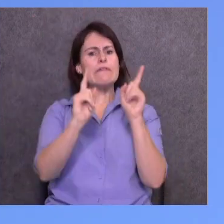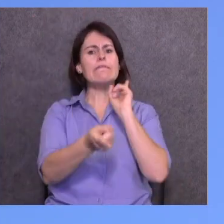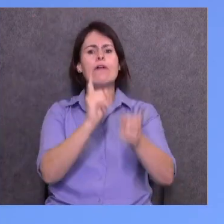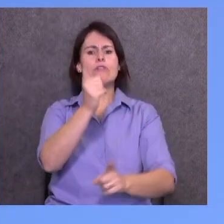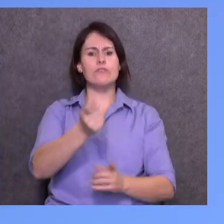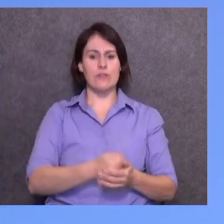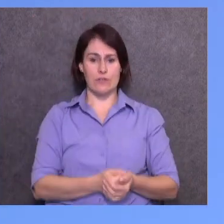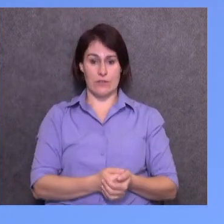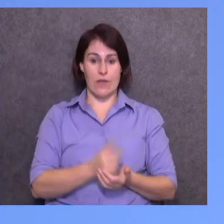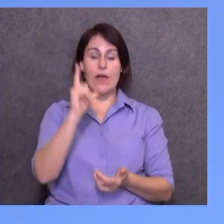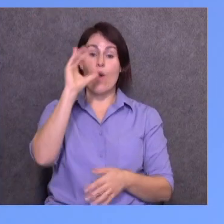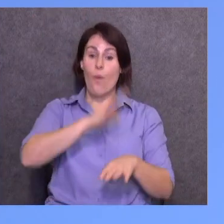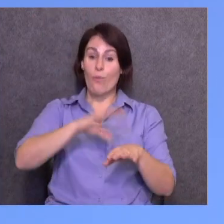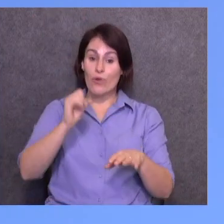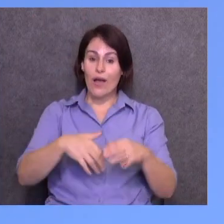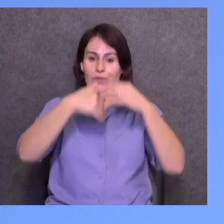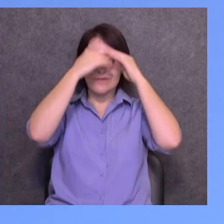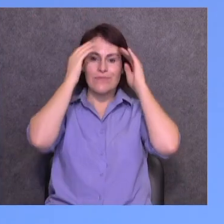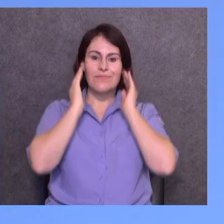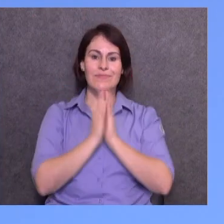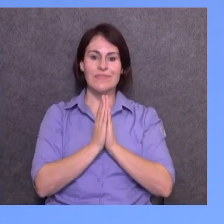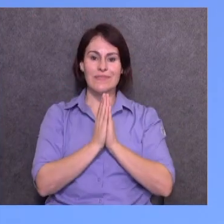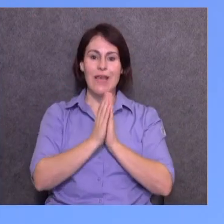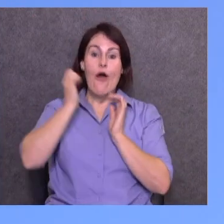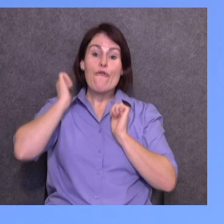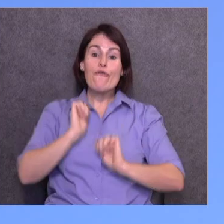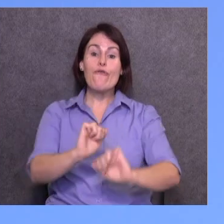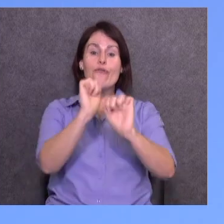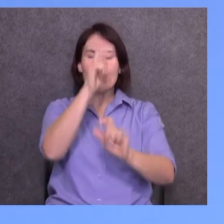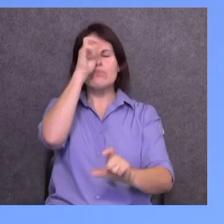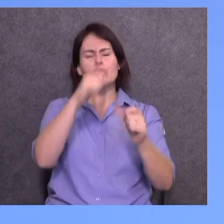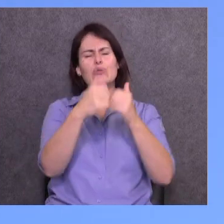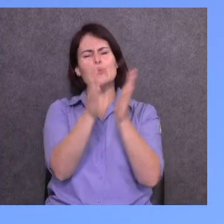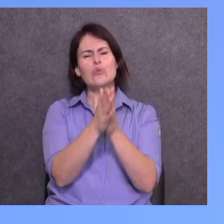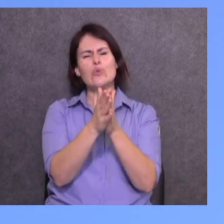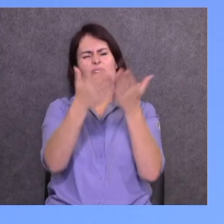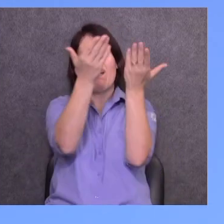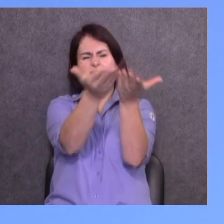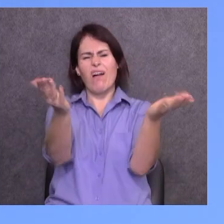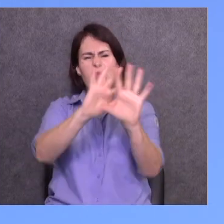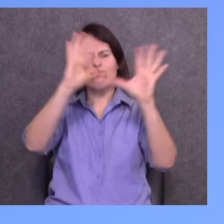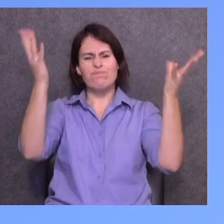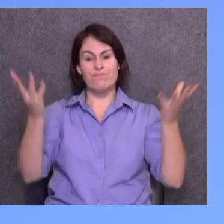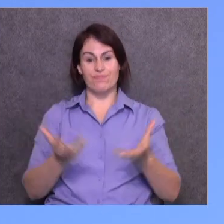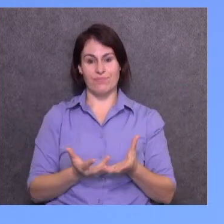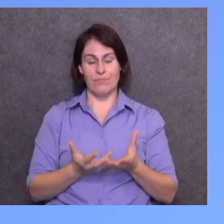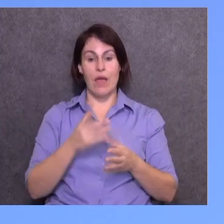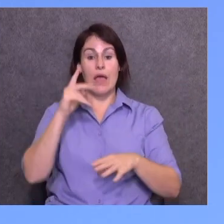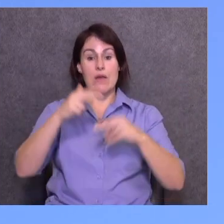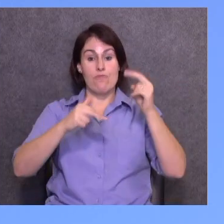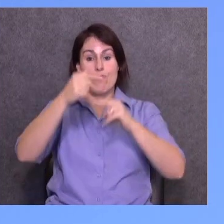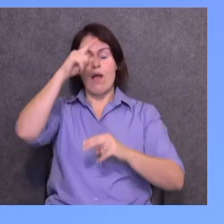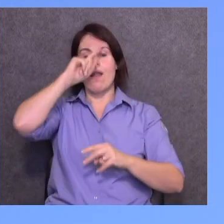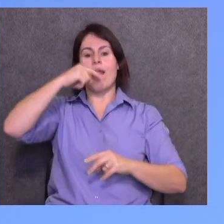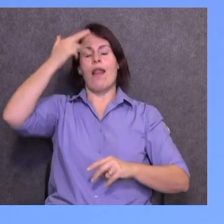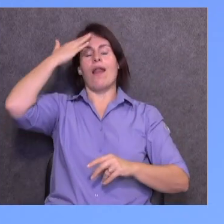também de todos os que nascem nesta terra. Celebrar hoje a memória desta basílica dedicada à Senhora